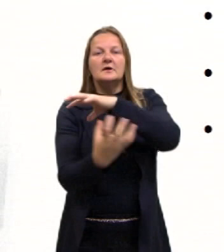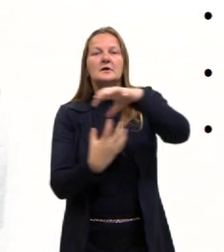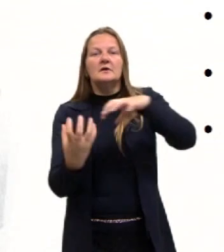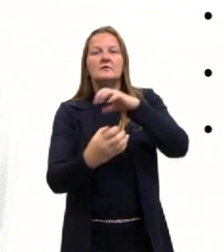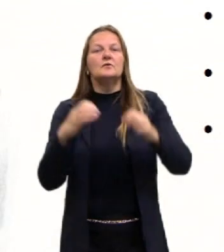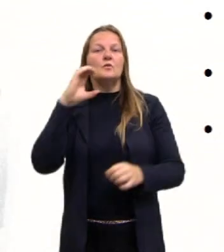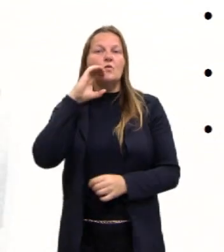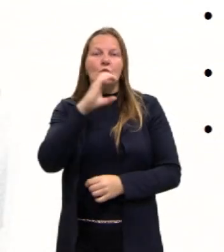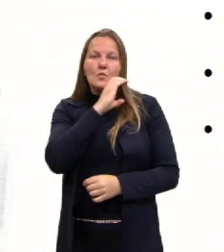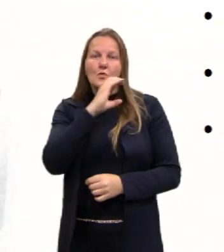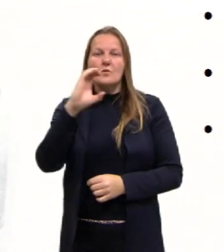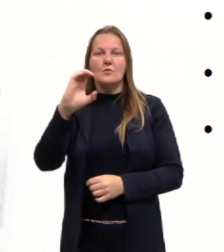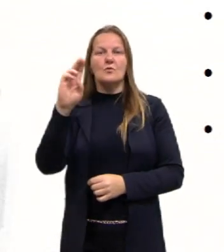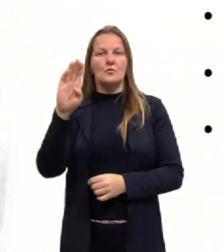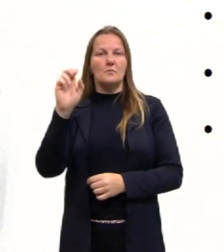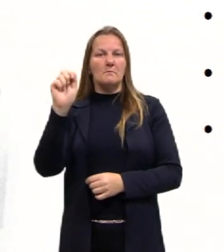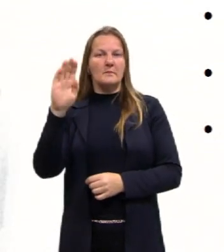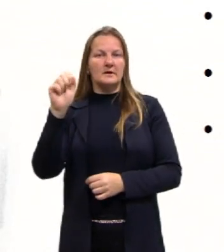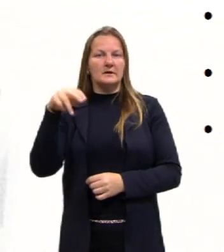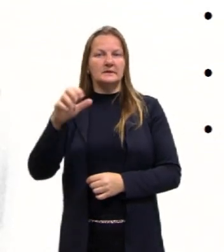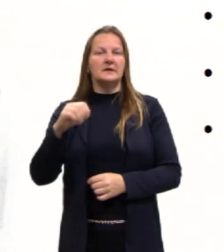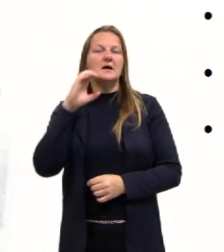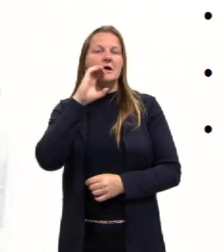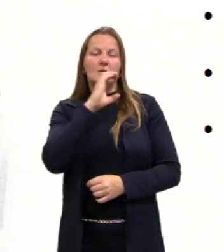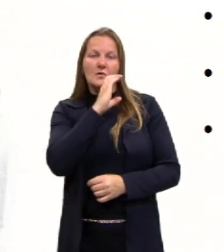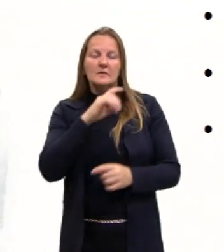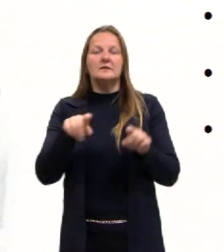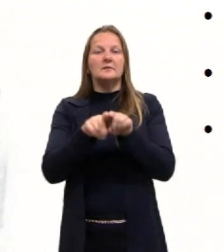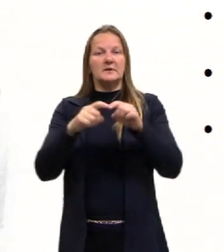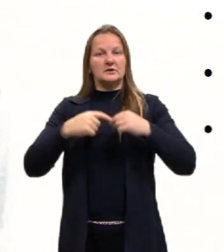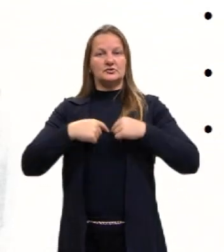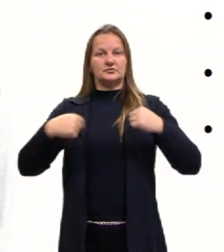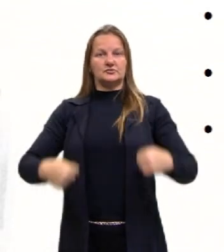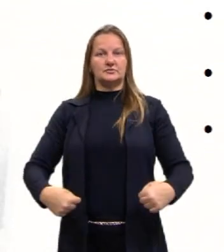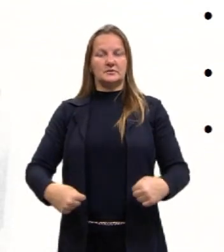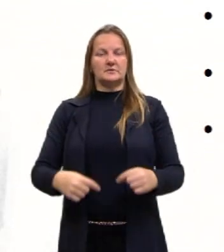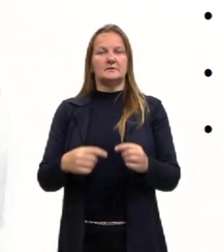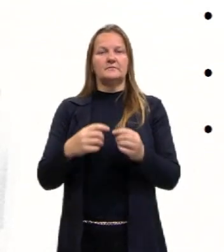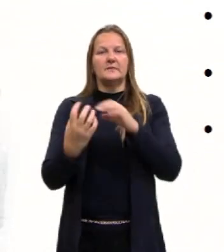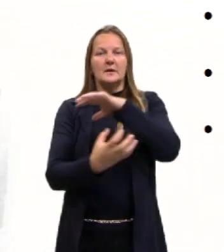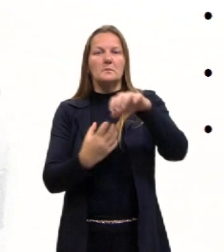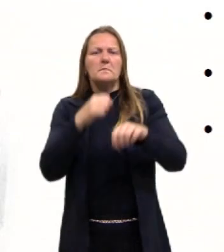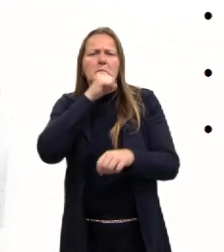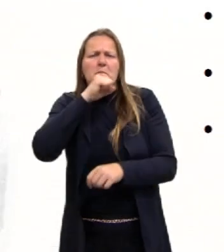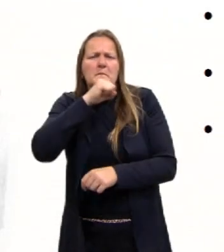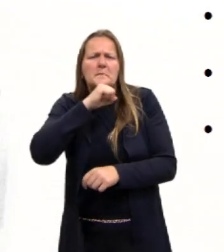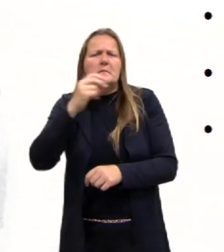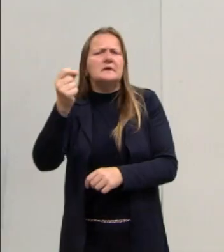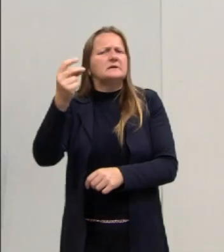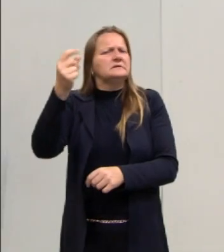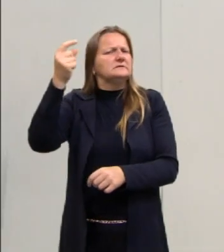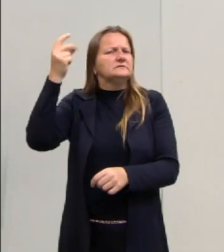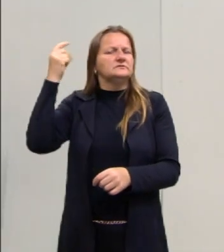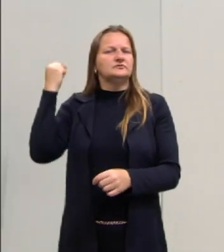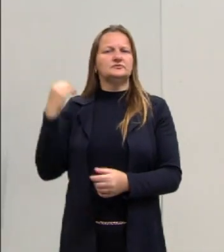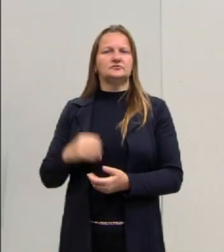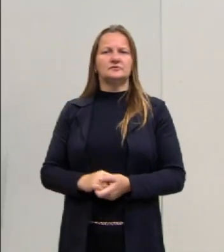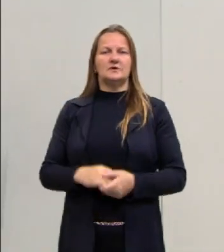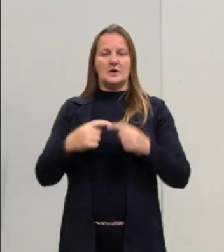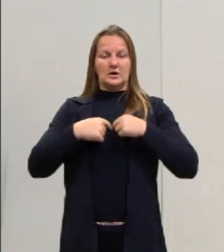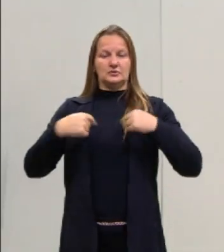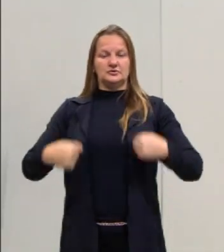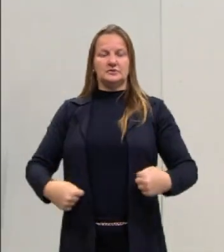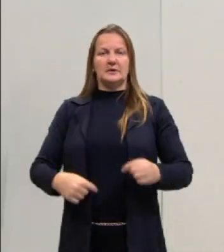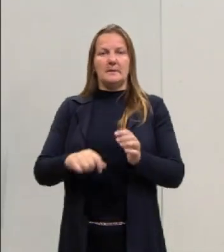Cubana e da Revolução Chinesa a gente vai começar pela mais antiga delas então né que a Revolução Chinesa